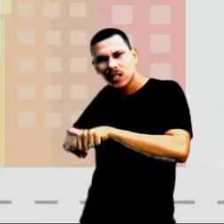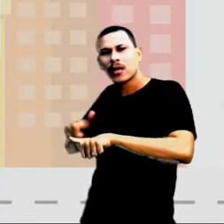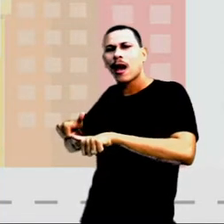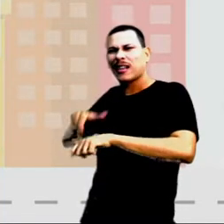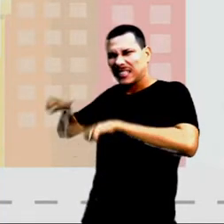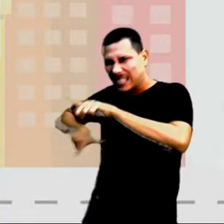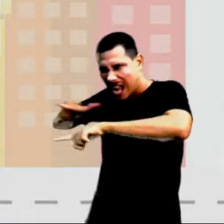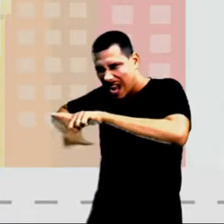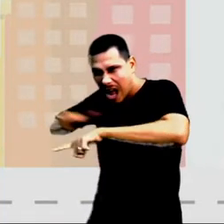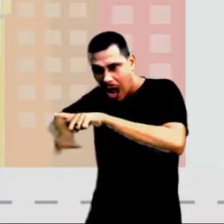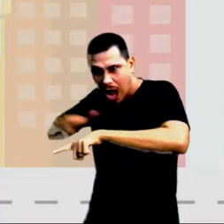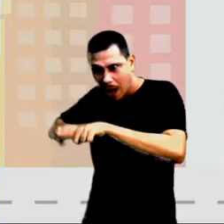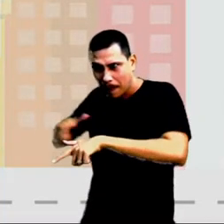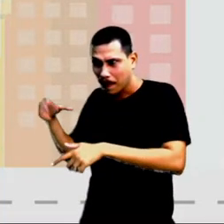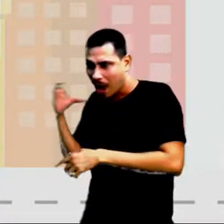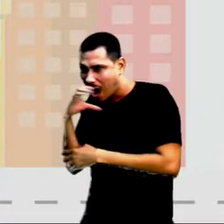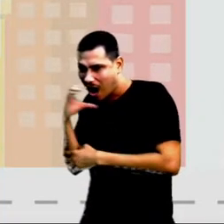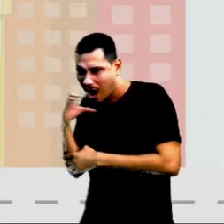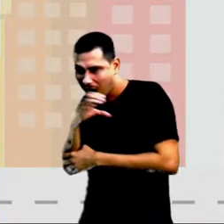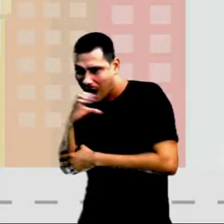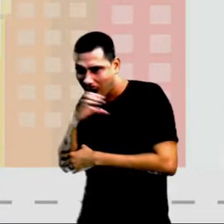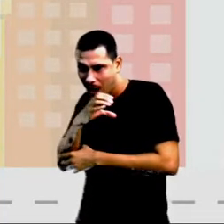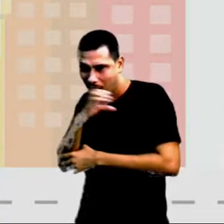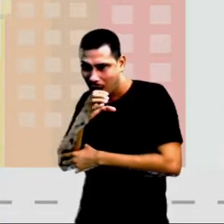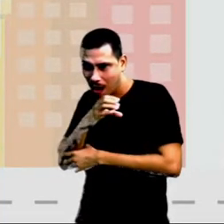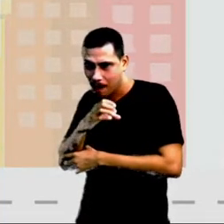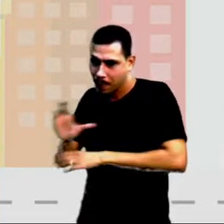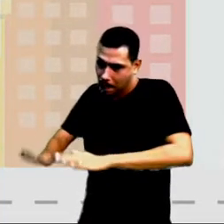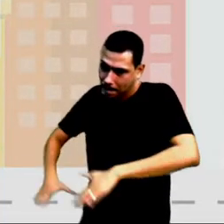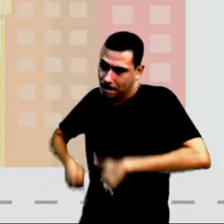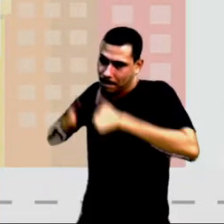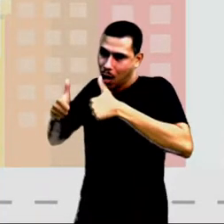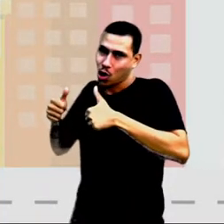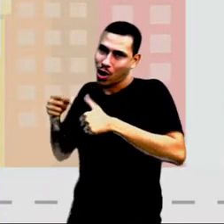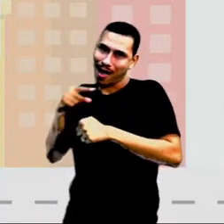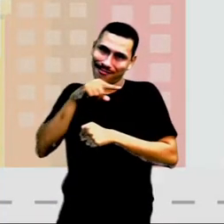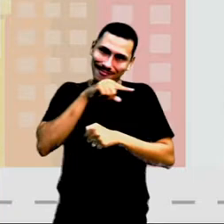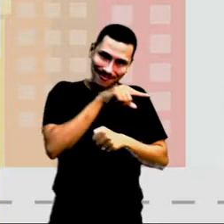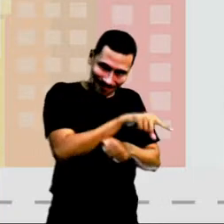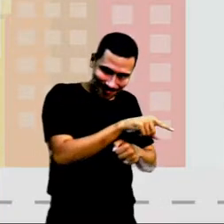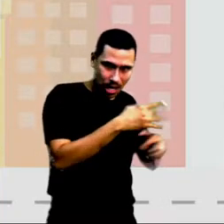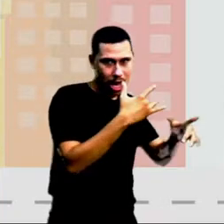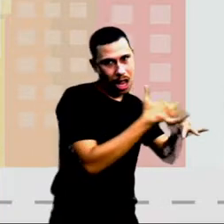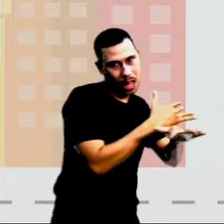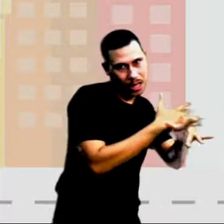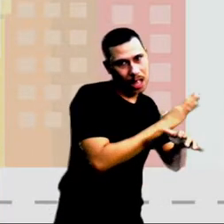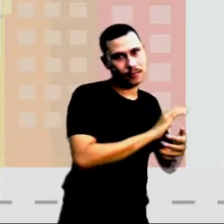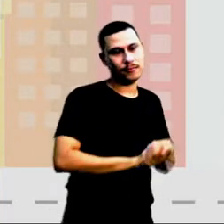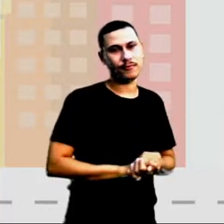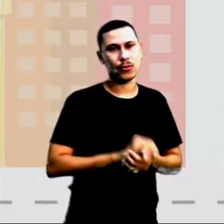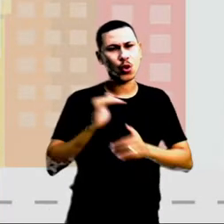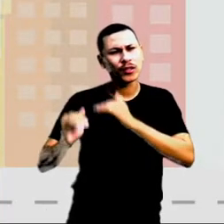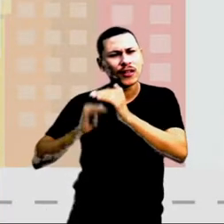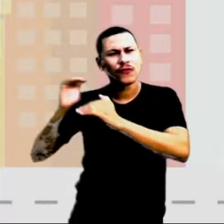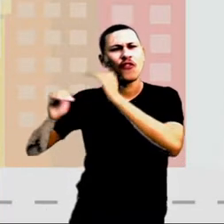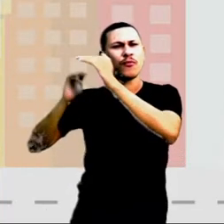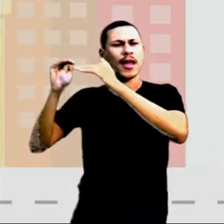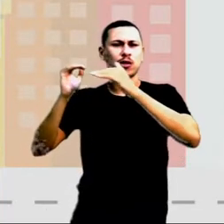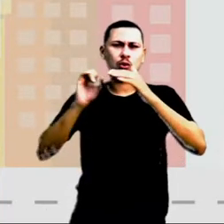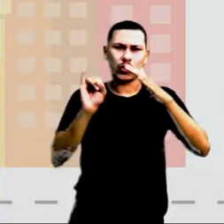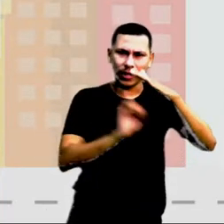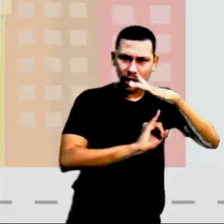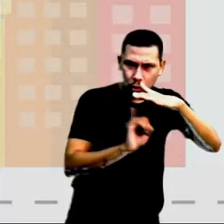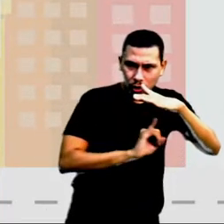o crescimento do consumo nas cidades. Com o desenvolvimento industrial, o campo precisa